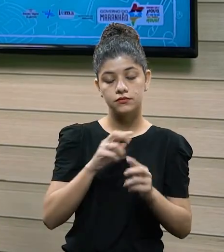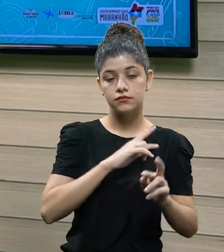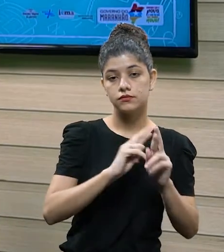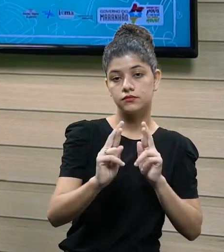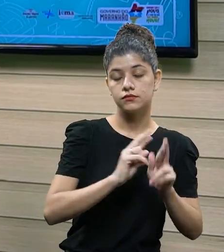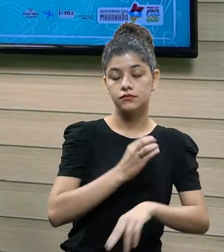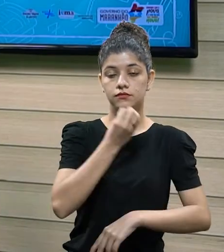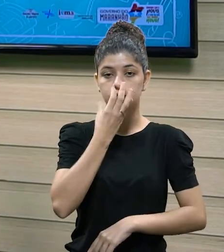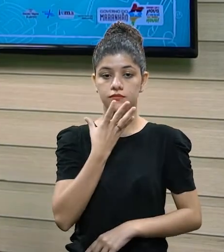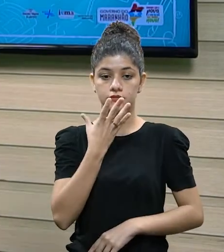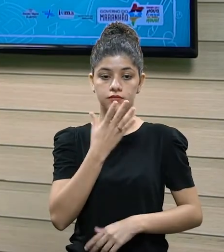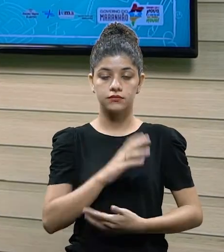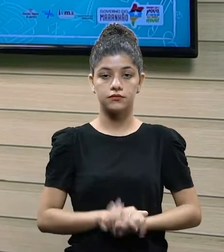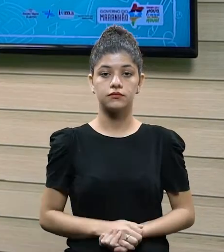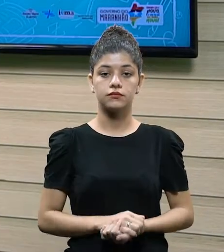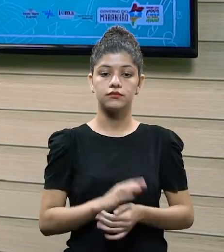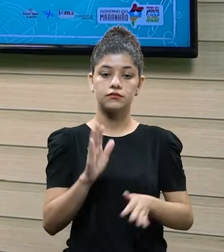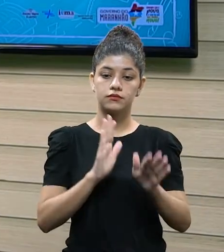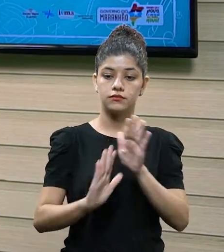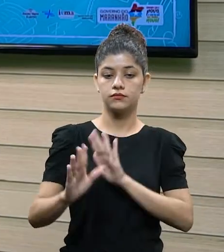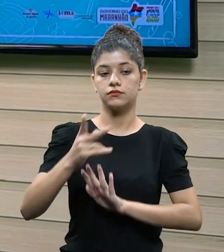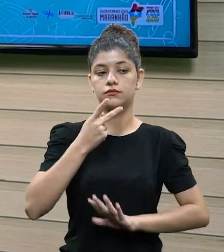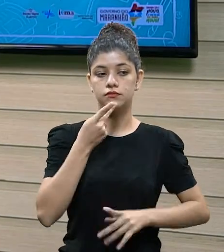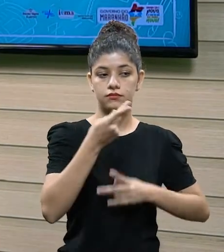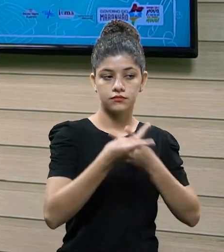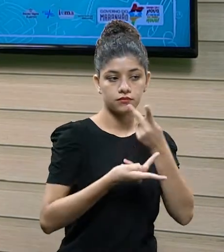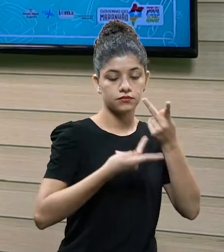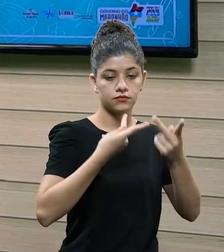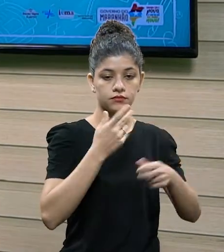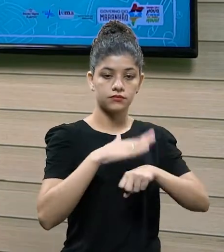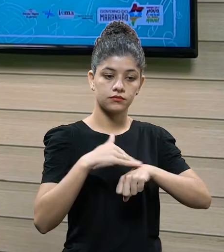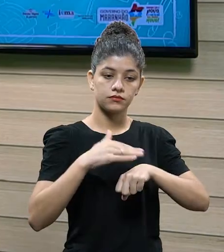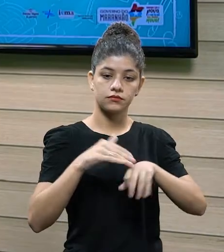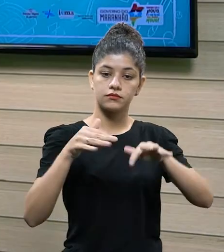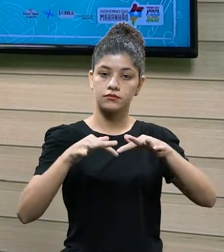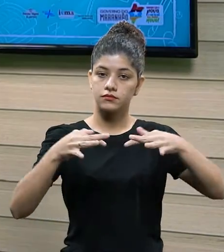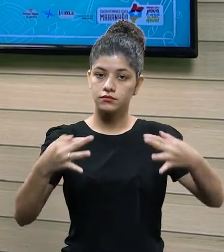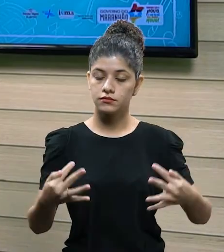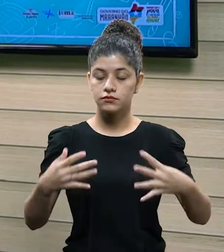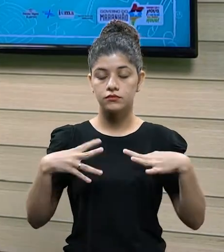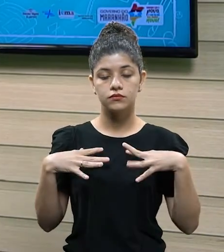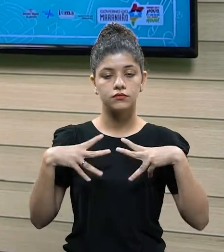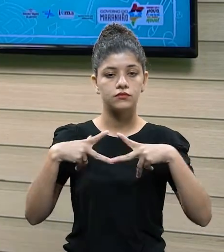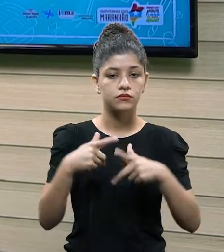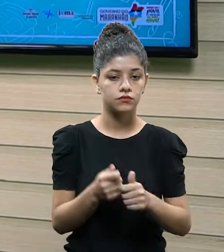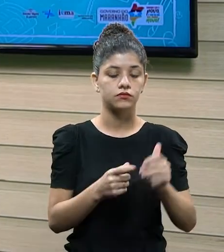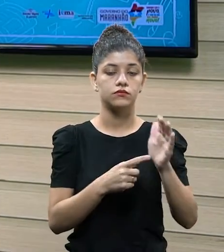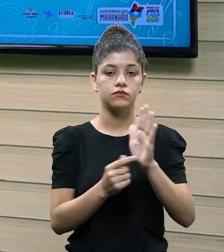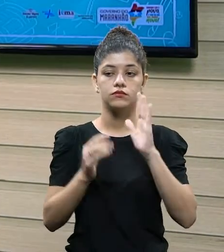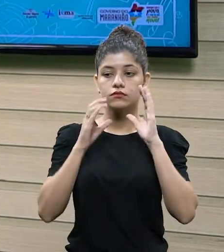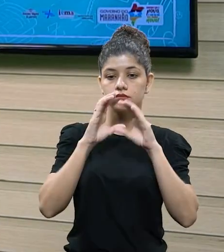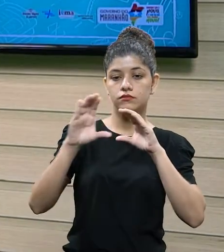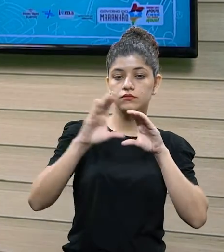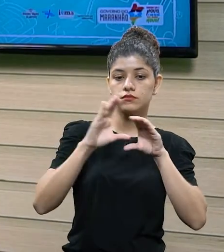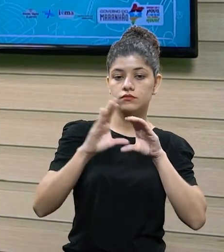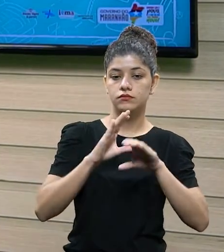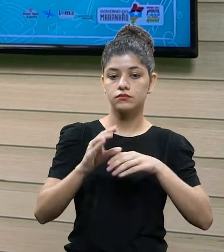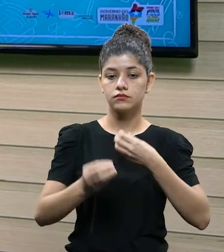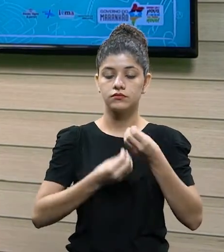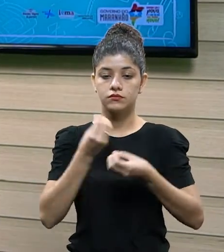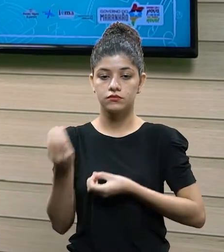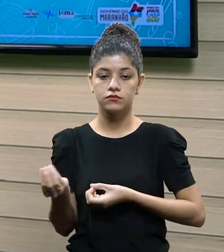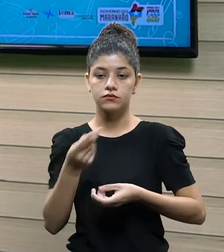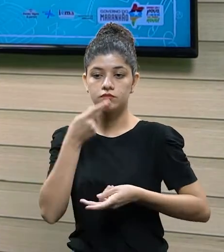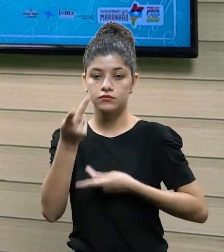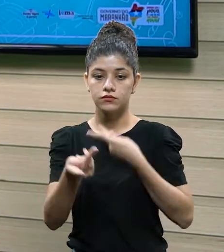se relacionar bem, né? Não ofender os outros, não ser grosso, tem que ser humilde. Então tudo isso eu expresso através de uma comunicação. A minha